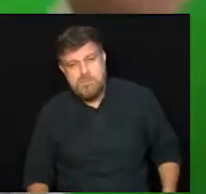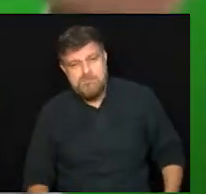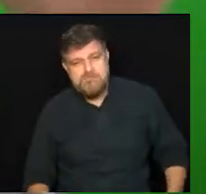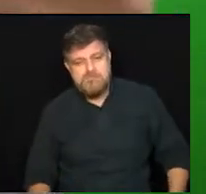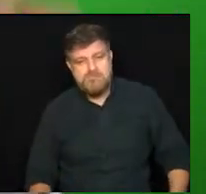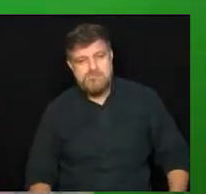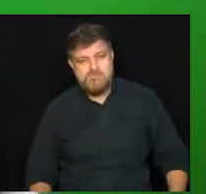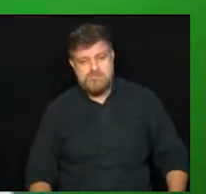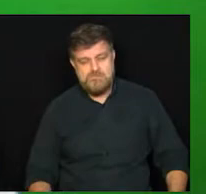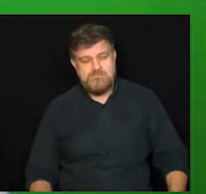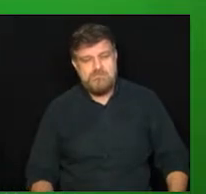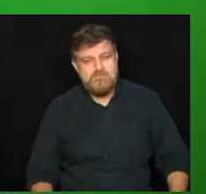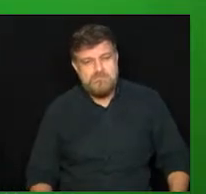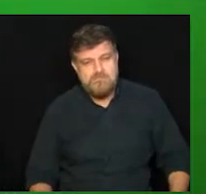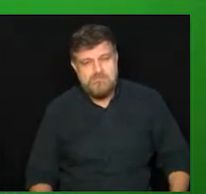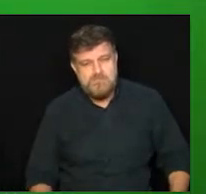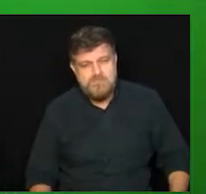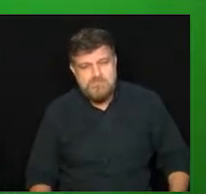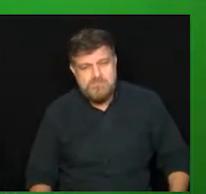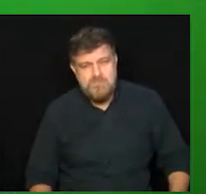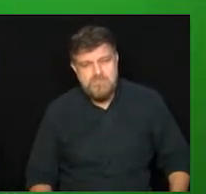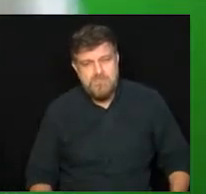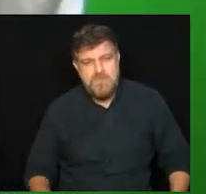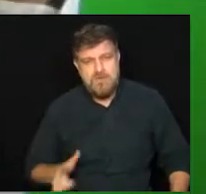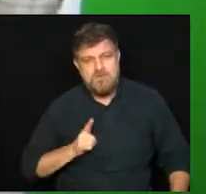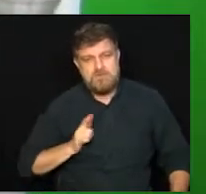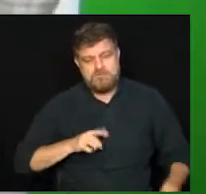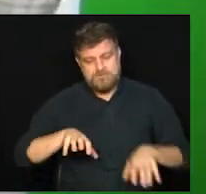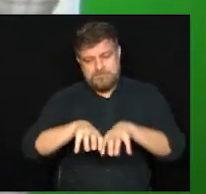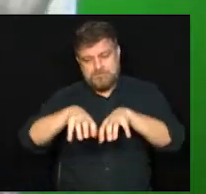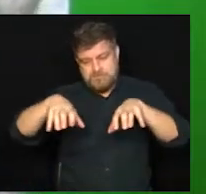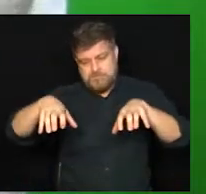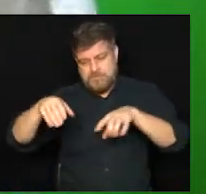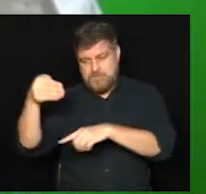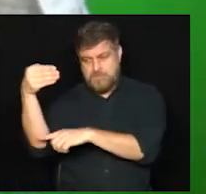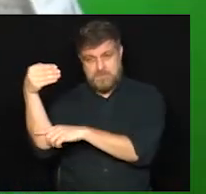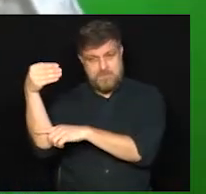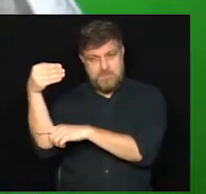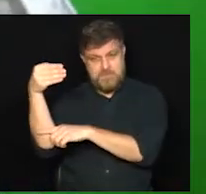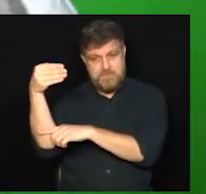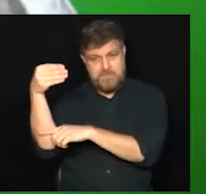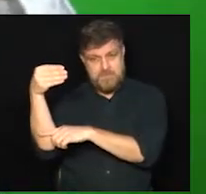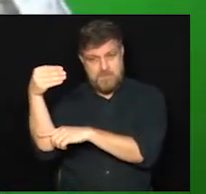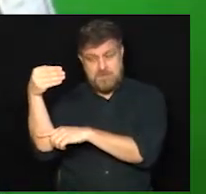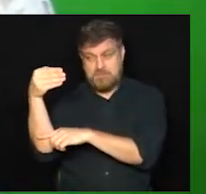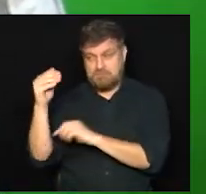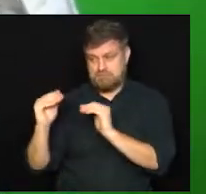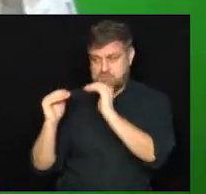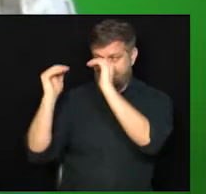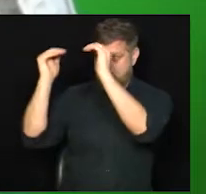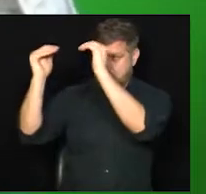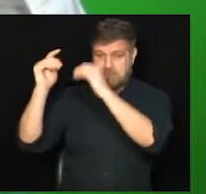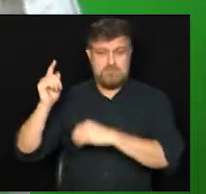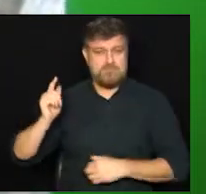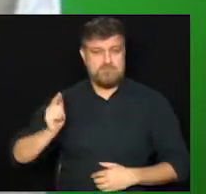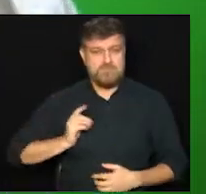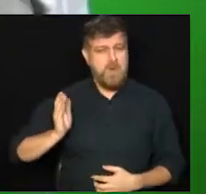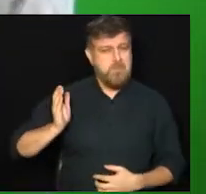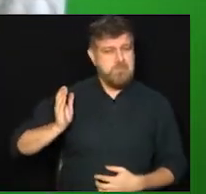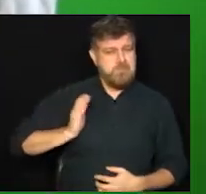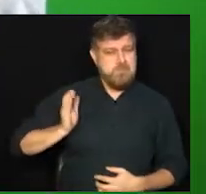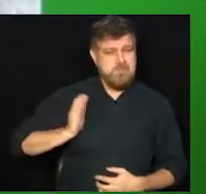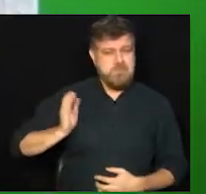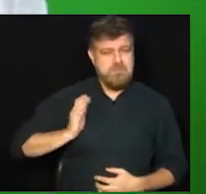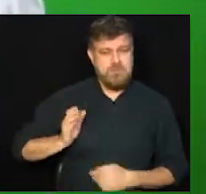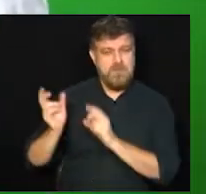vamos dizer, vamos dividir em partes, desse hoteleiro aqui foi queimar. Né? Então, eu tenho um patrimônio aqui, vamos